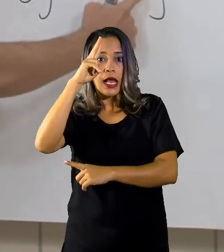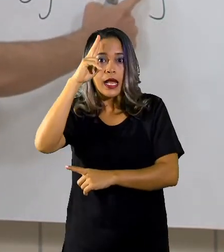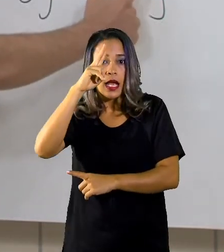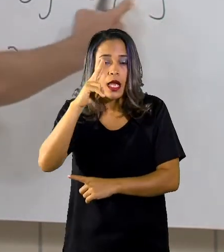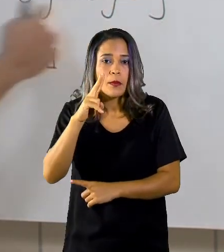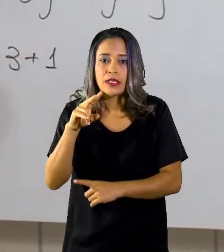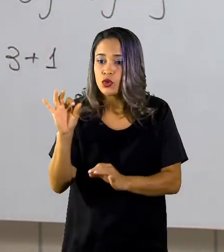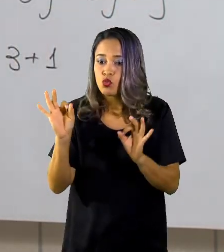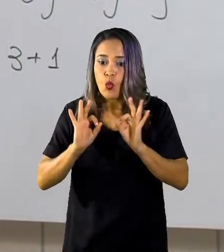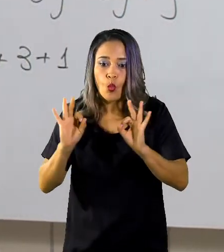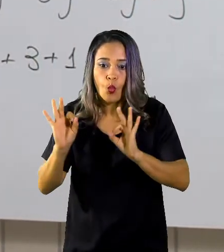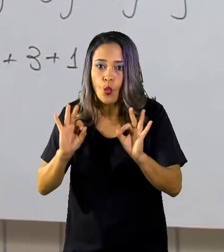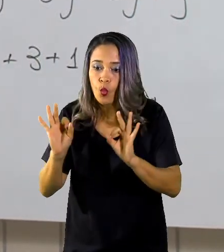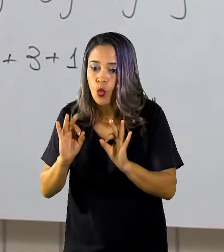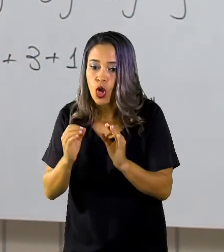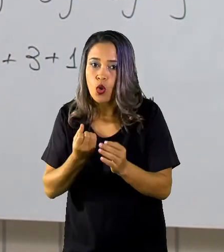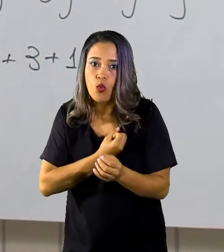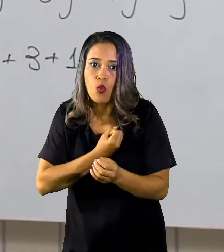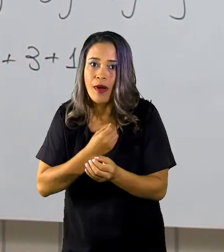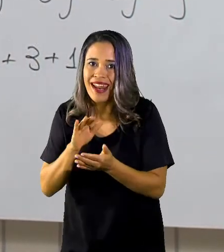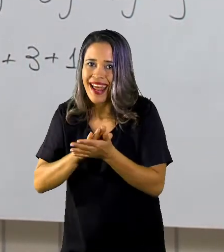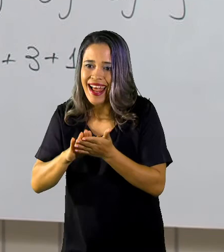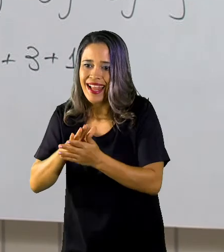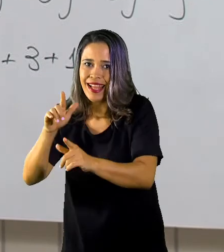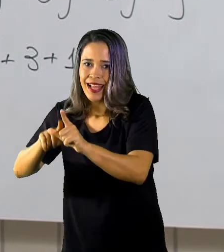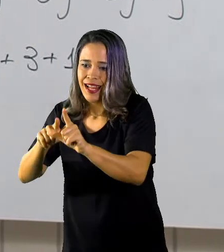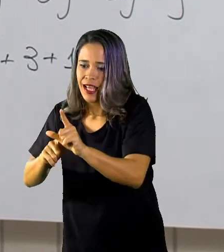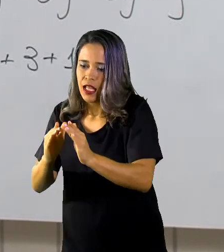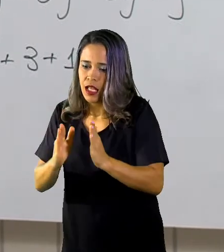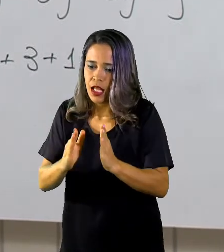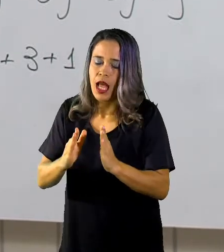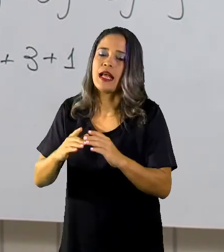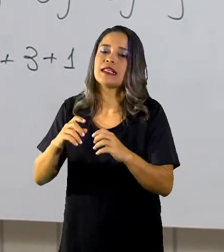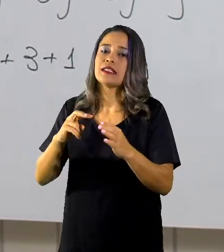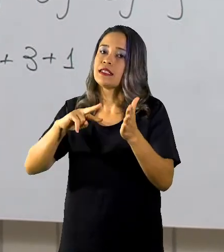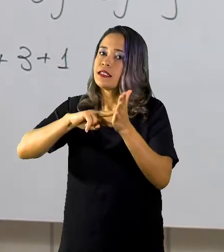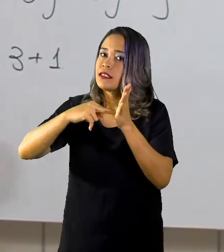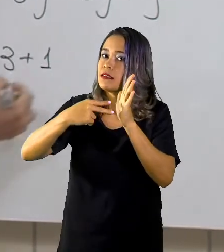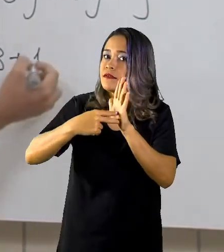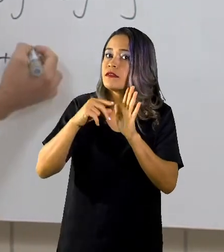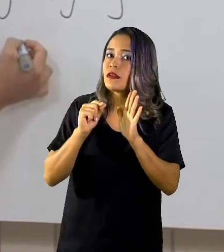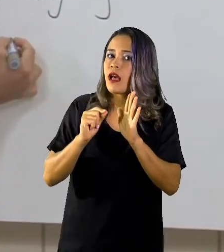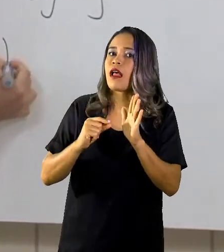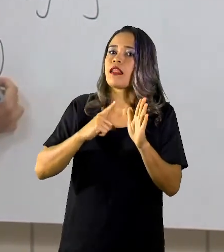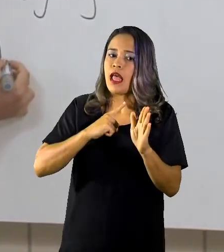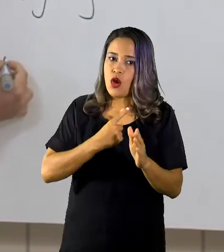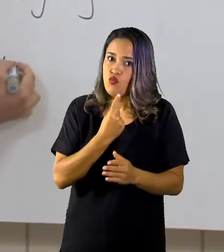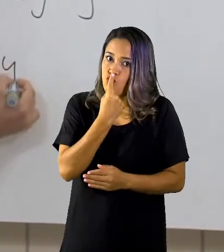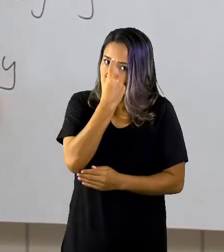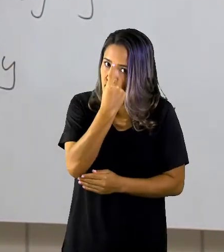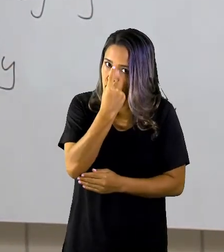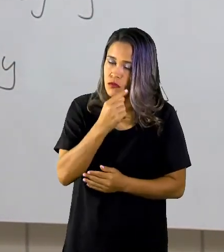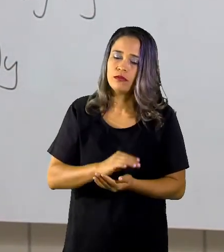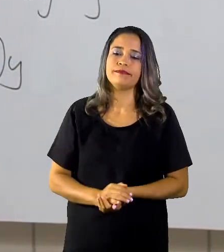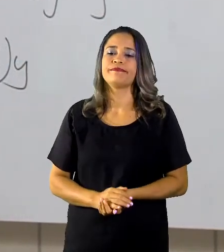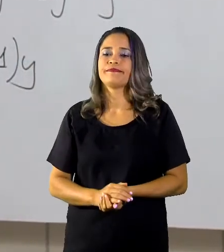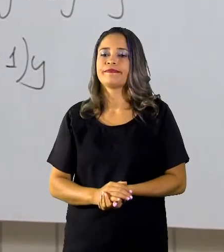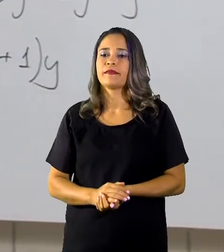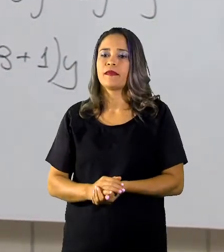se não aparece ninguém na frente da letra, é sinal de que ali tem o número 1. Fecha parênteses e põe a